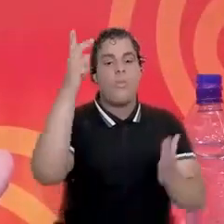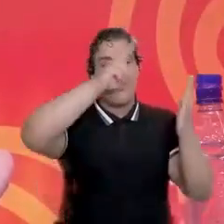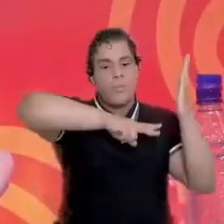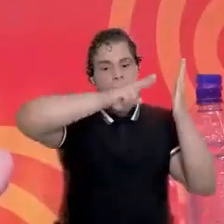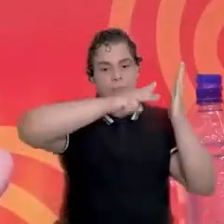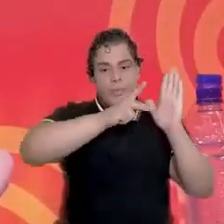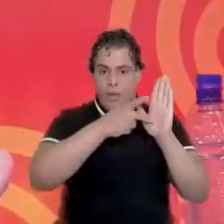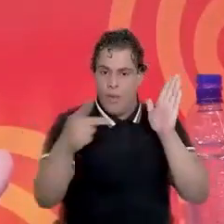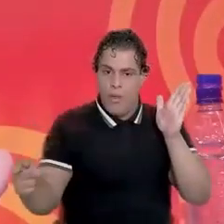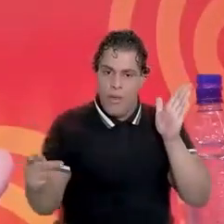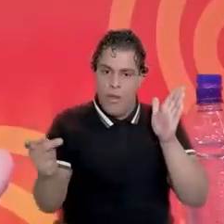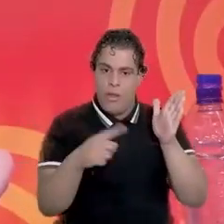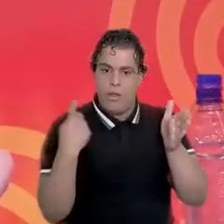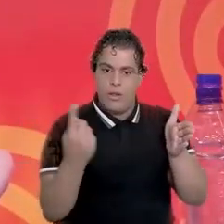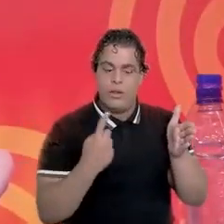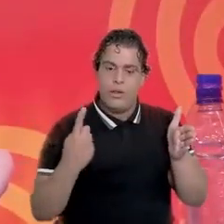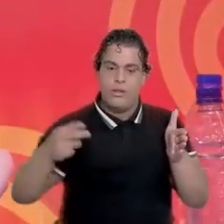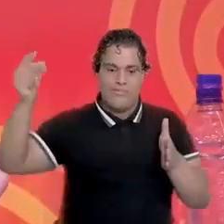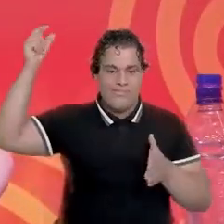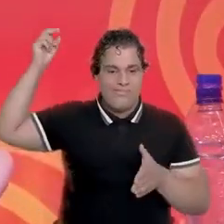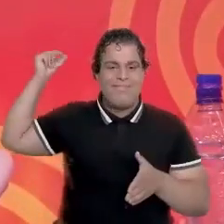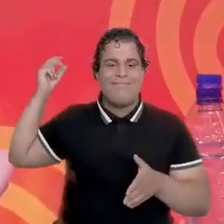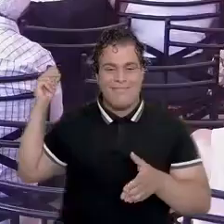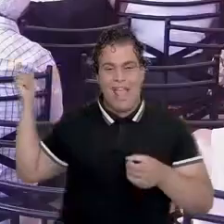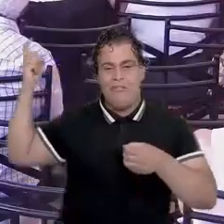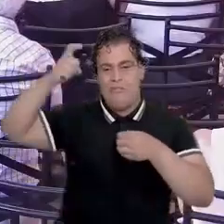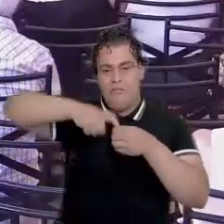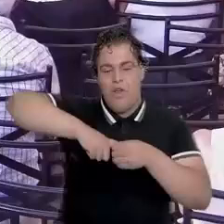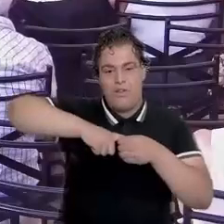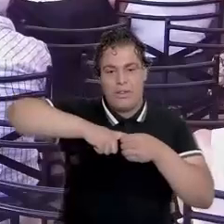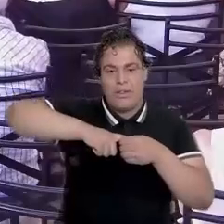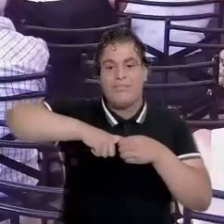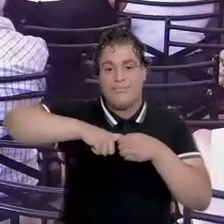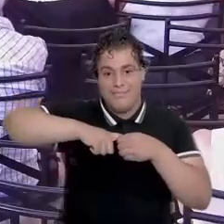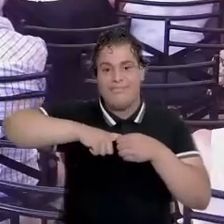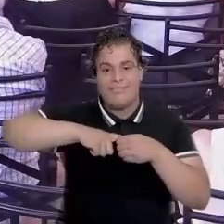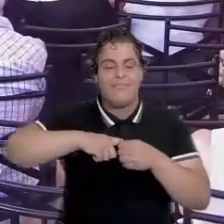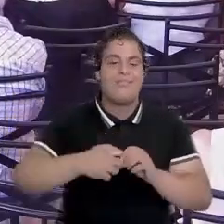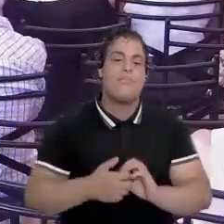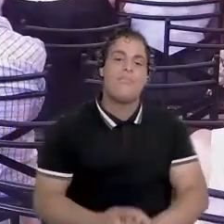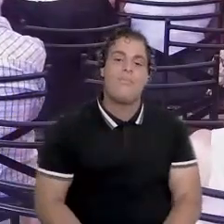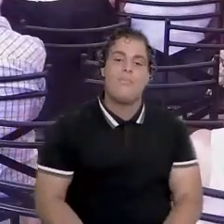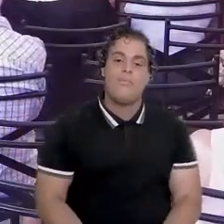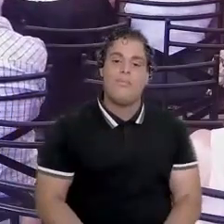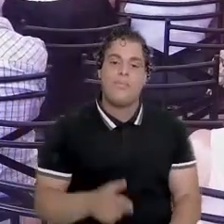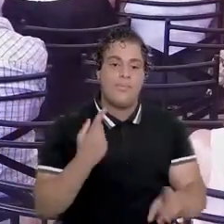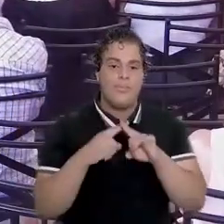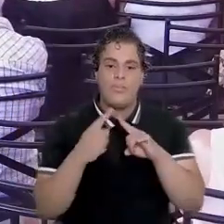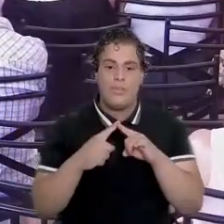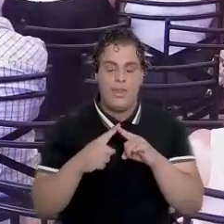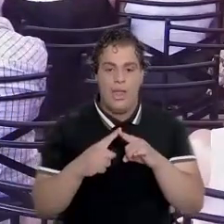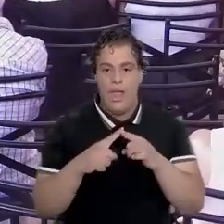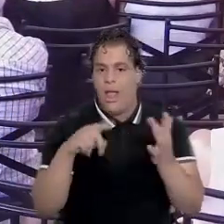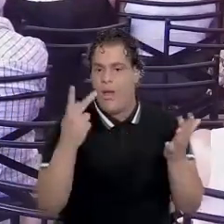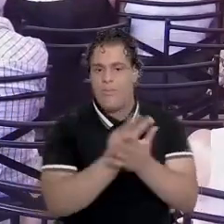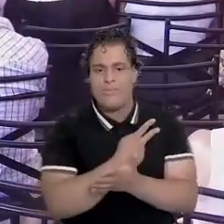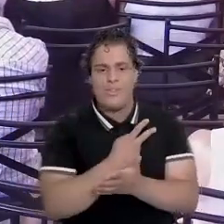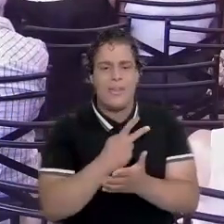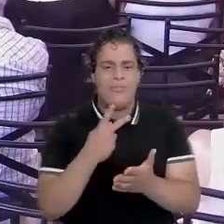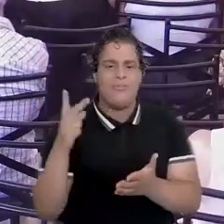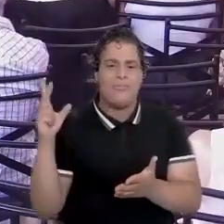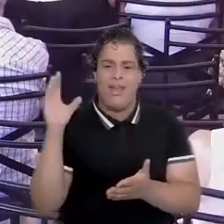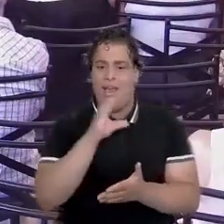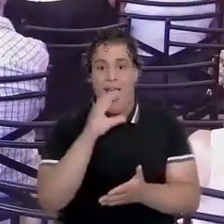poemas, automaticamente a gente vai para aquele período. Sim, não tem jeito, né? É tão recente que eu acho que a gente